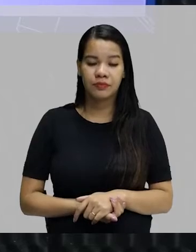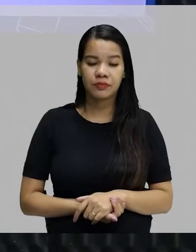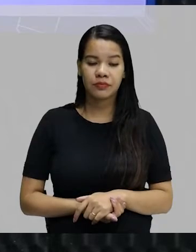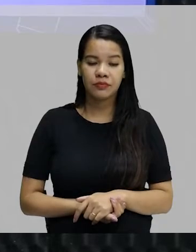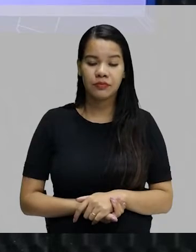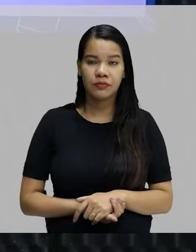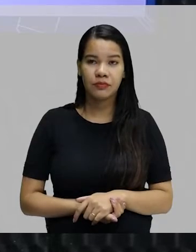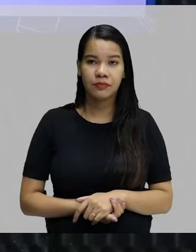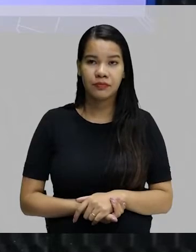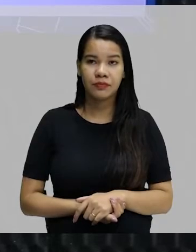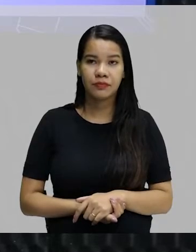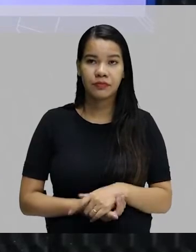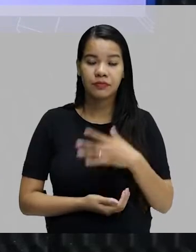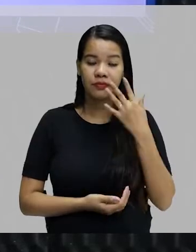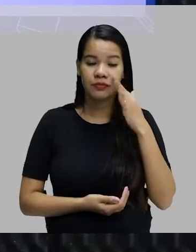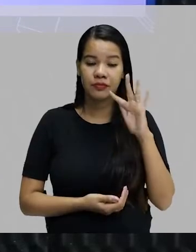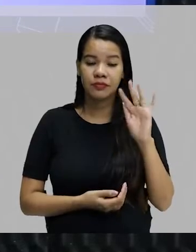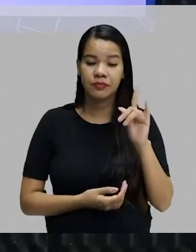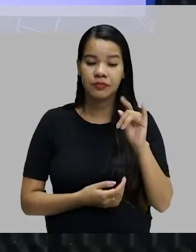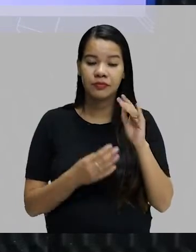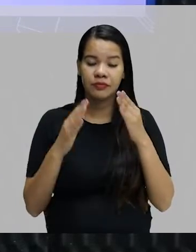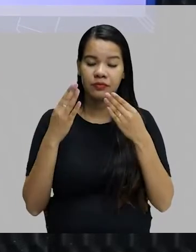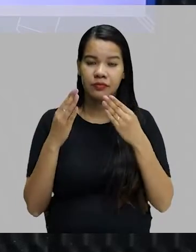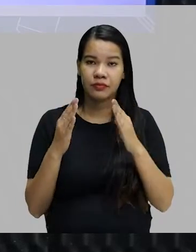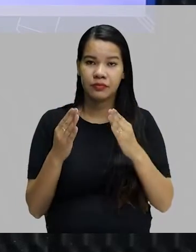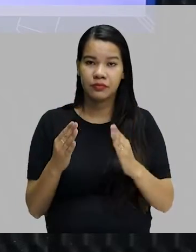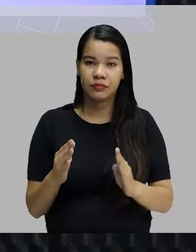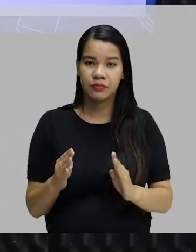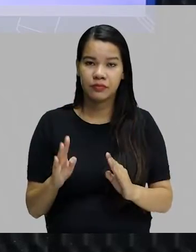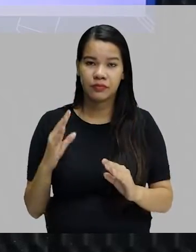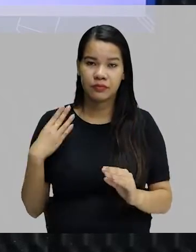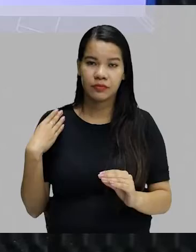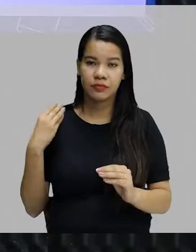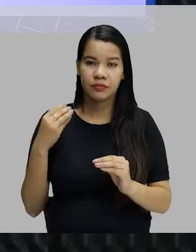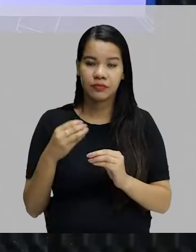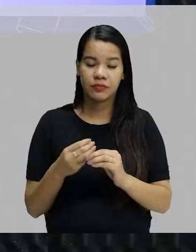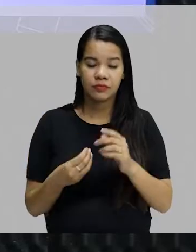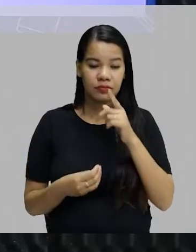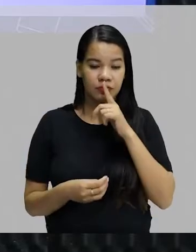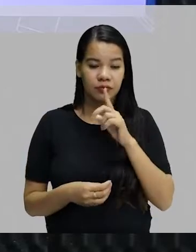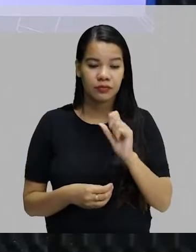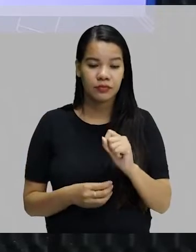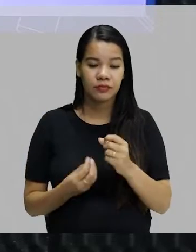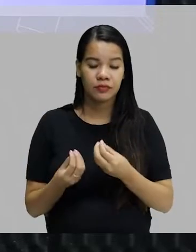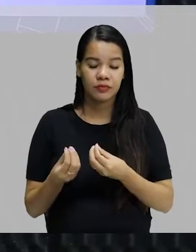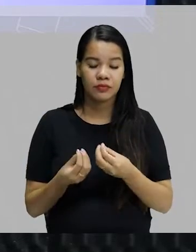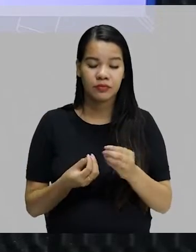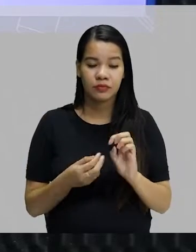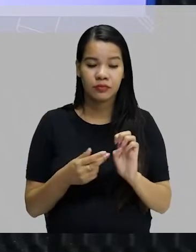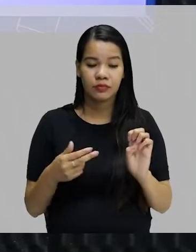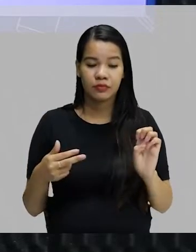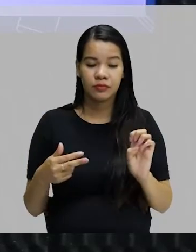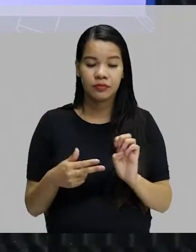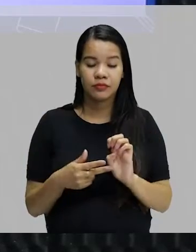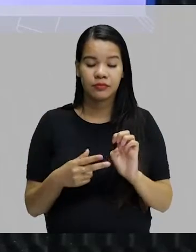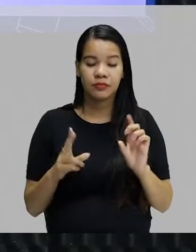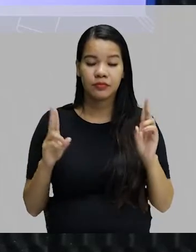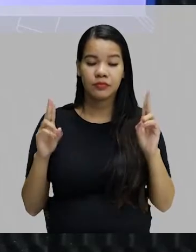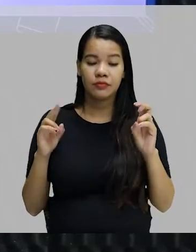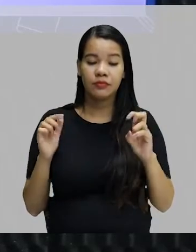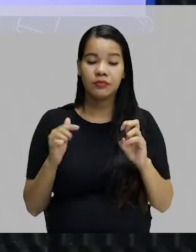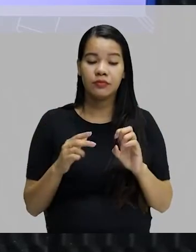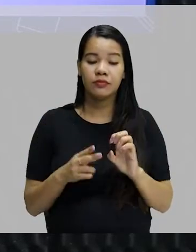de Wittgenstein. Ela é uma filosofia analítica, tá? Ela pega ali a linguagem como elemento, e o grande tema é